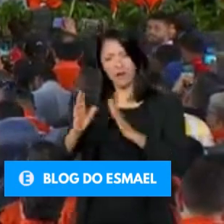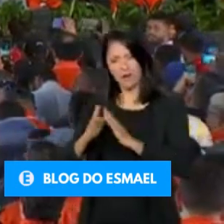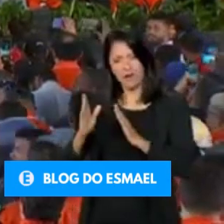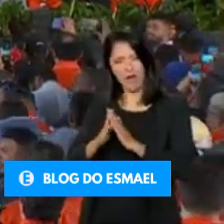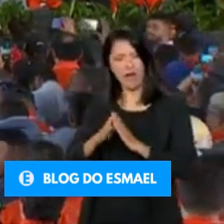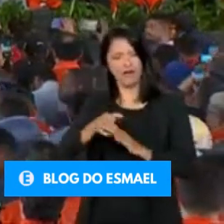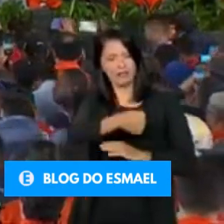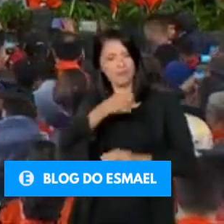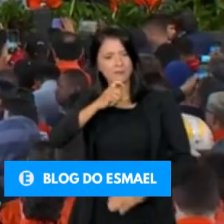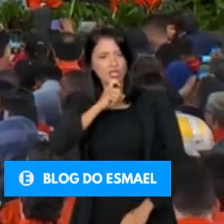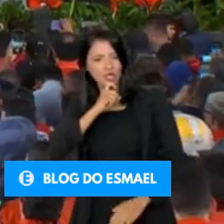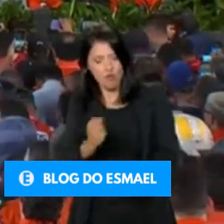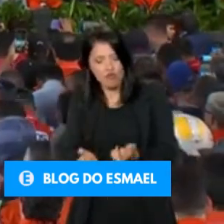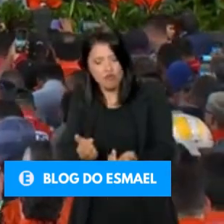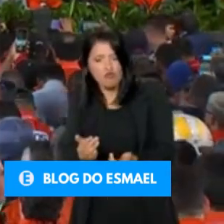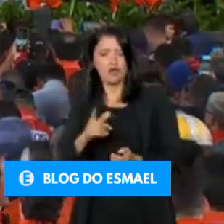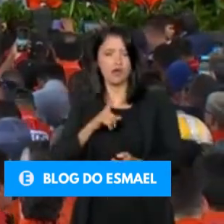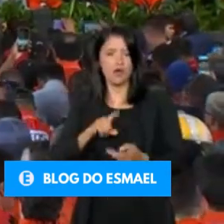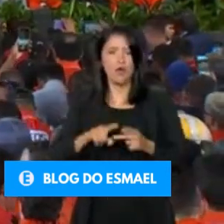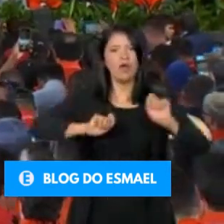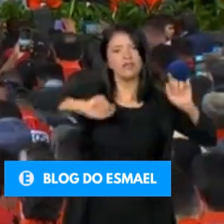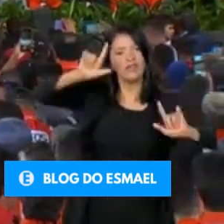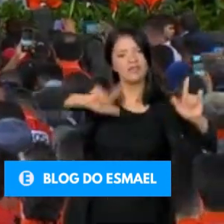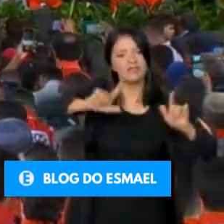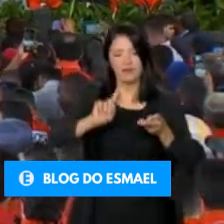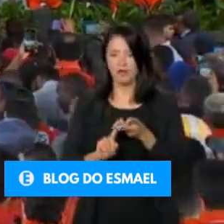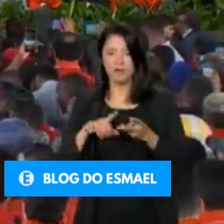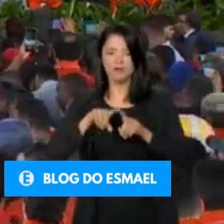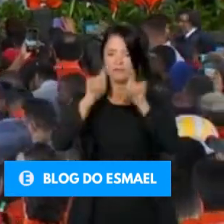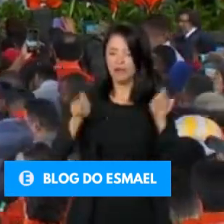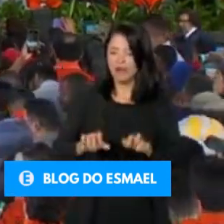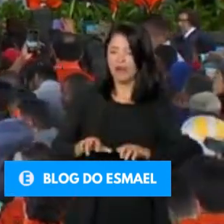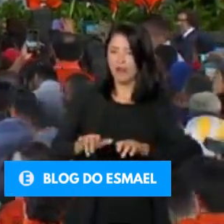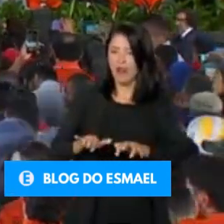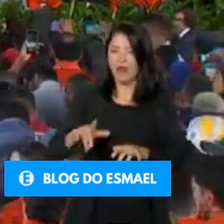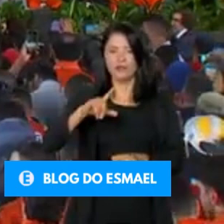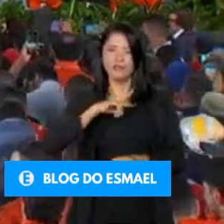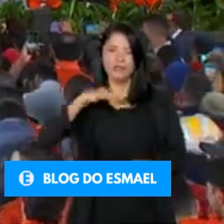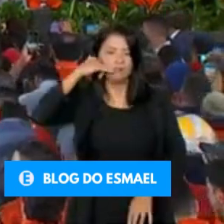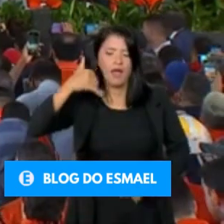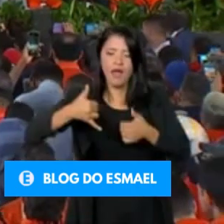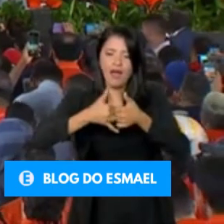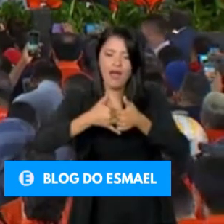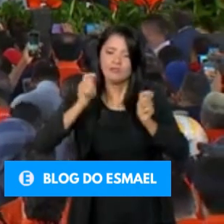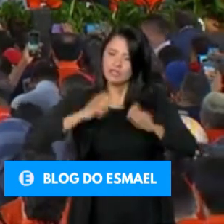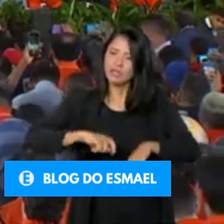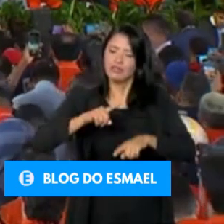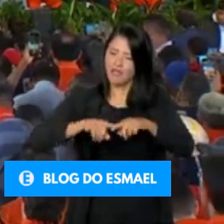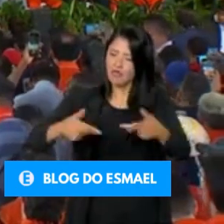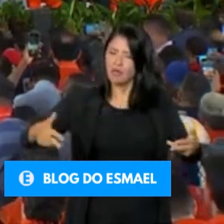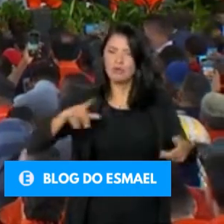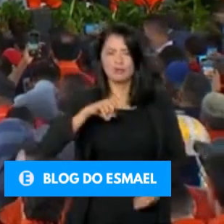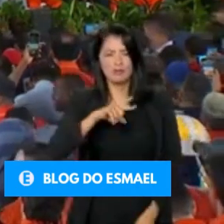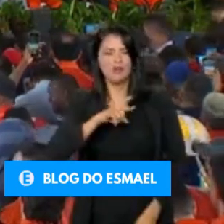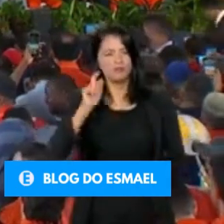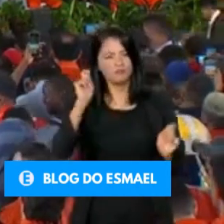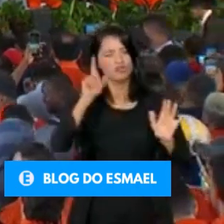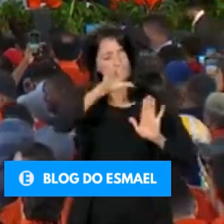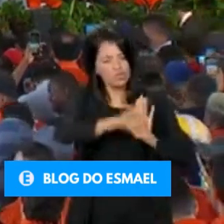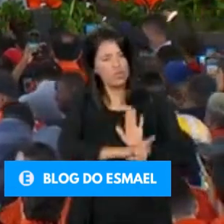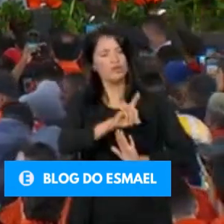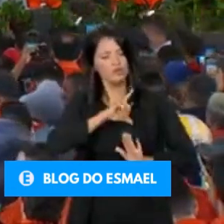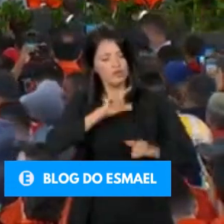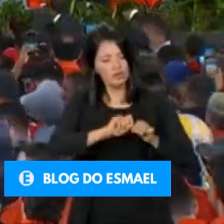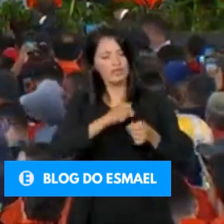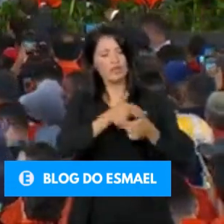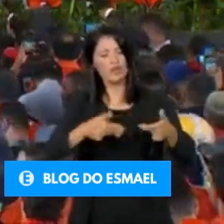geladeira, de ter um fogão, de ter um televisor, de ter um computador, de ter um telefone. A gente tem o direito de fazer as coisas nesse país